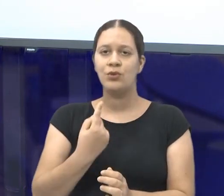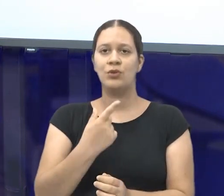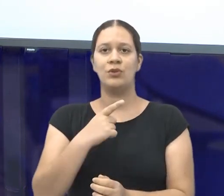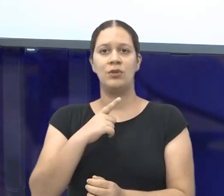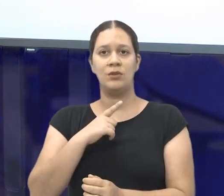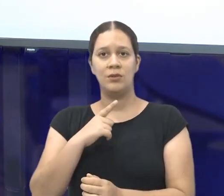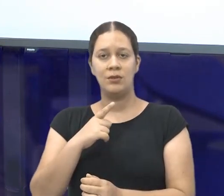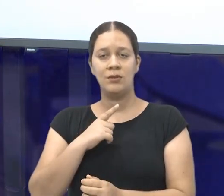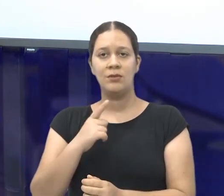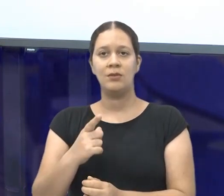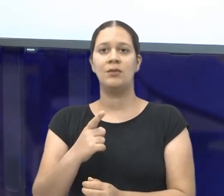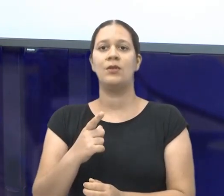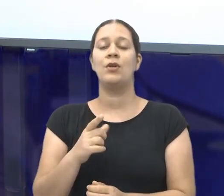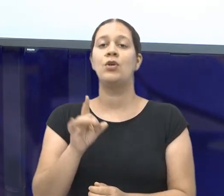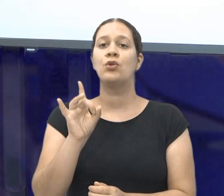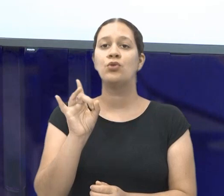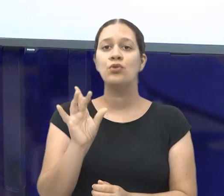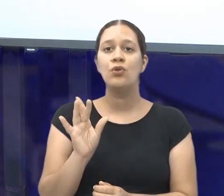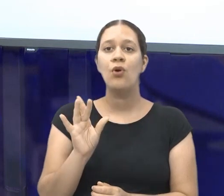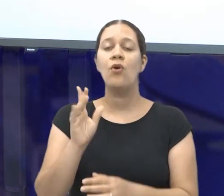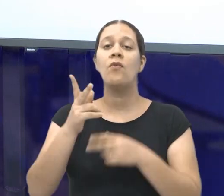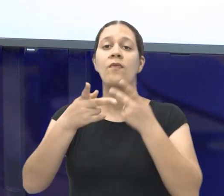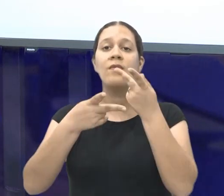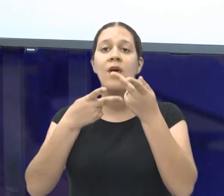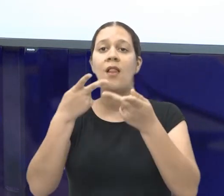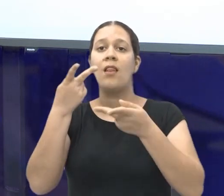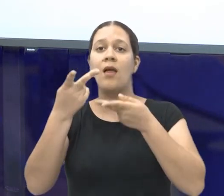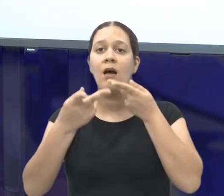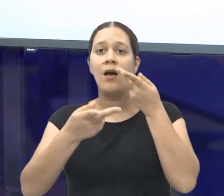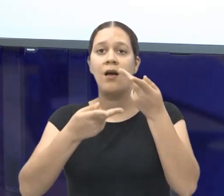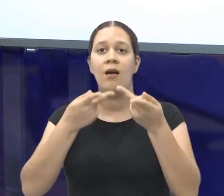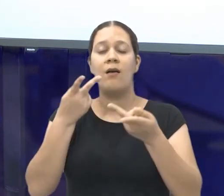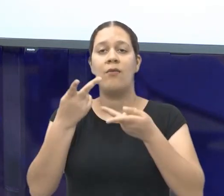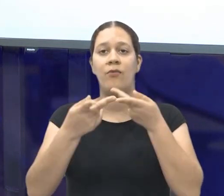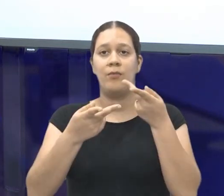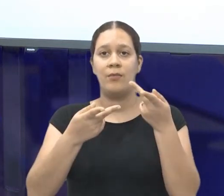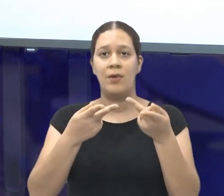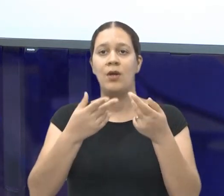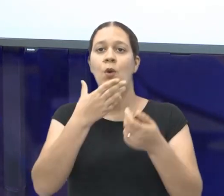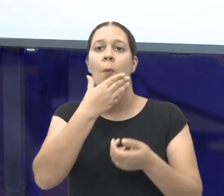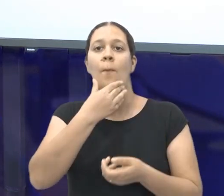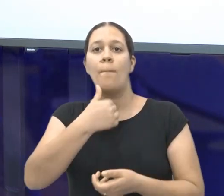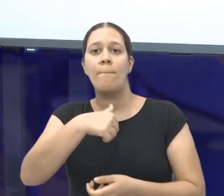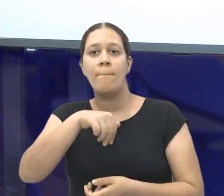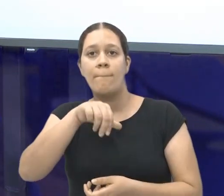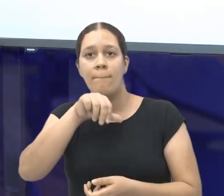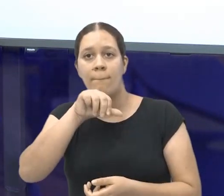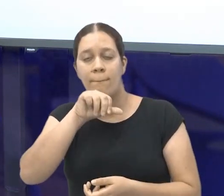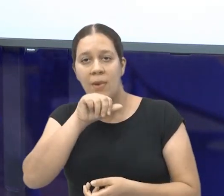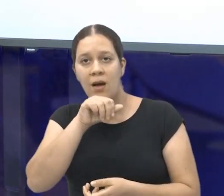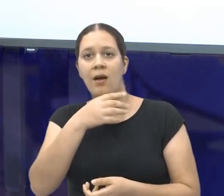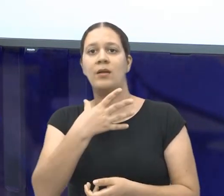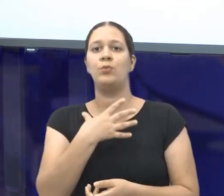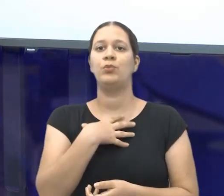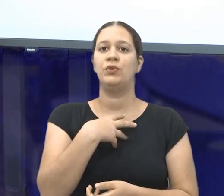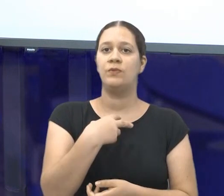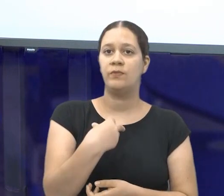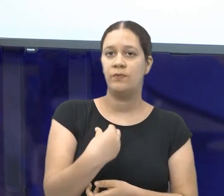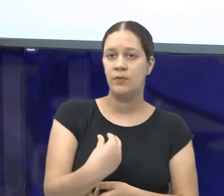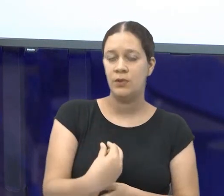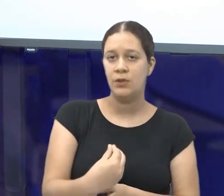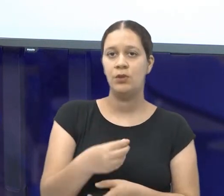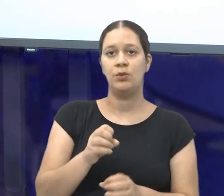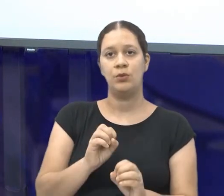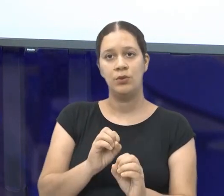eram presentes na tradição oral. Ou seja, os pais que passavam para os filhos,